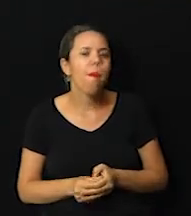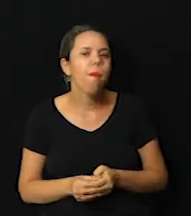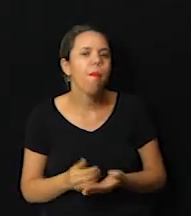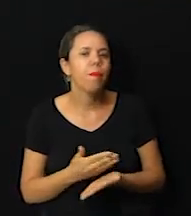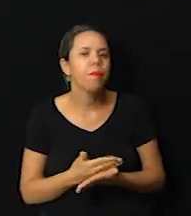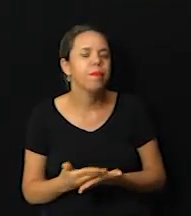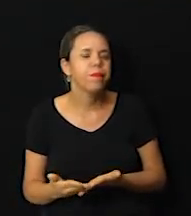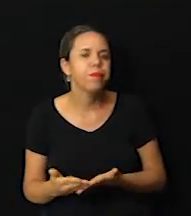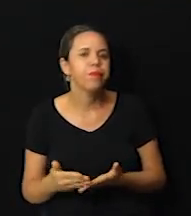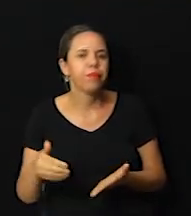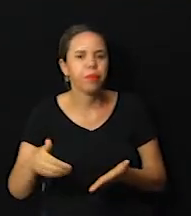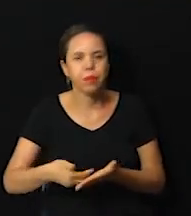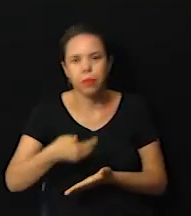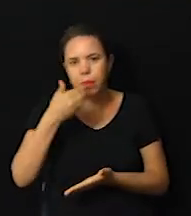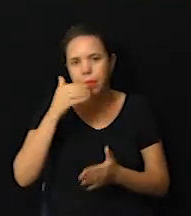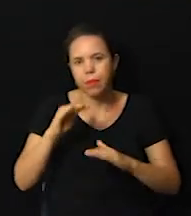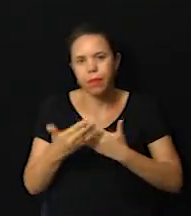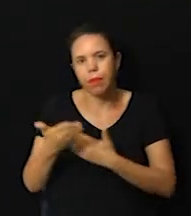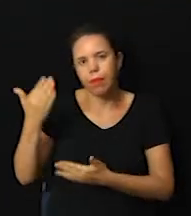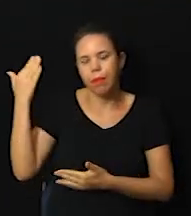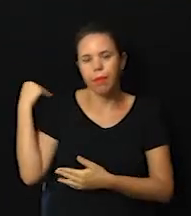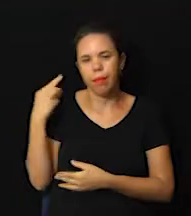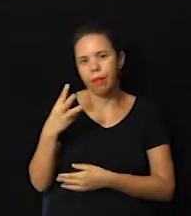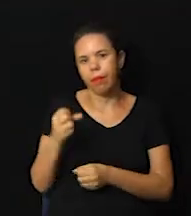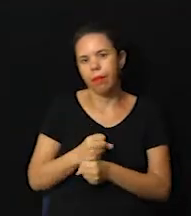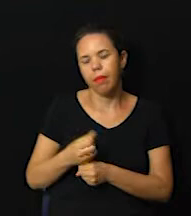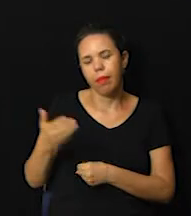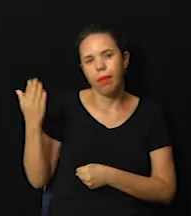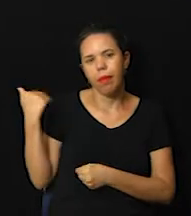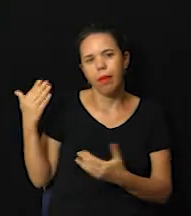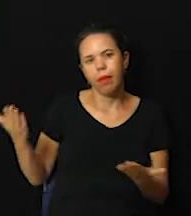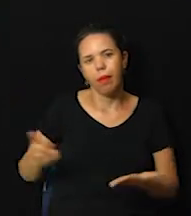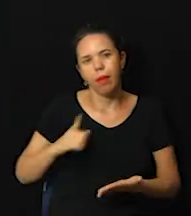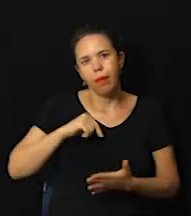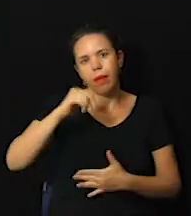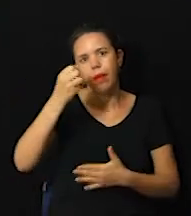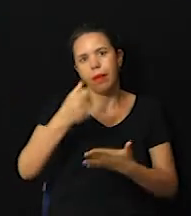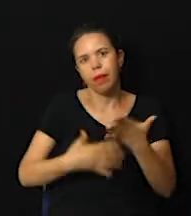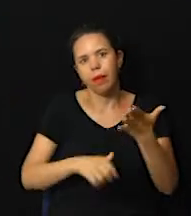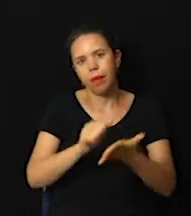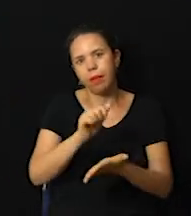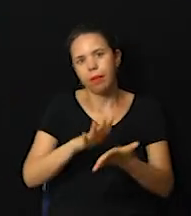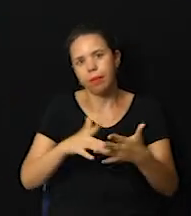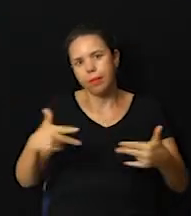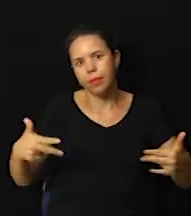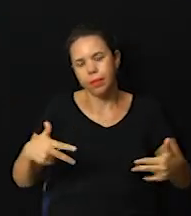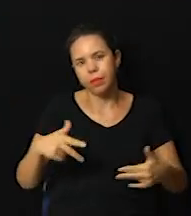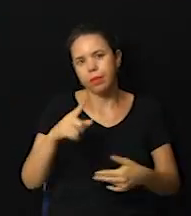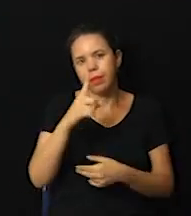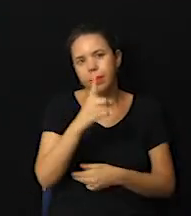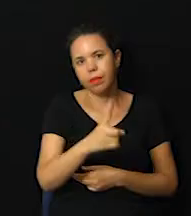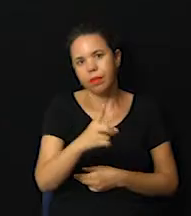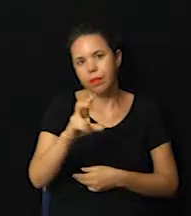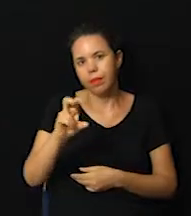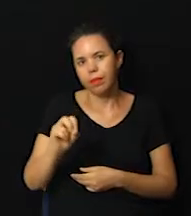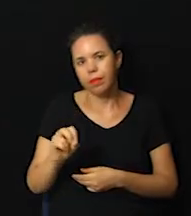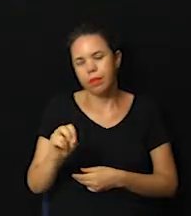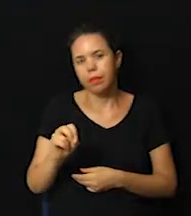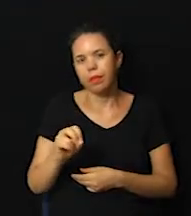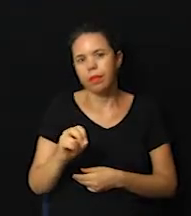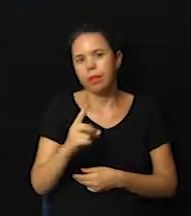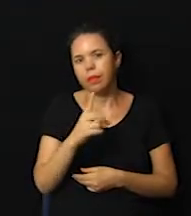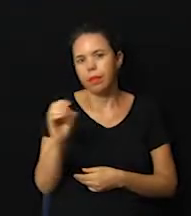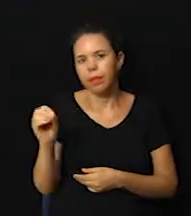com um sopão no bairro há mais de 30 Foi. anos e hoje tem todas as atividades, são mais de 100